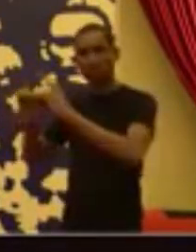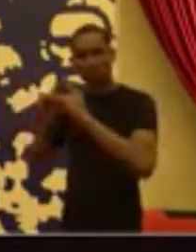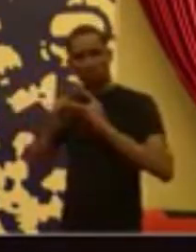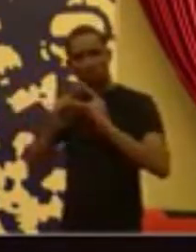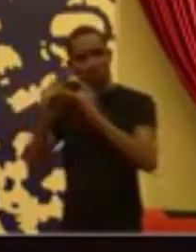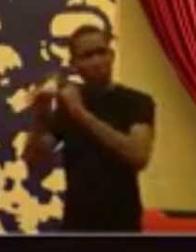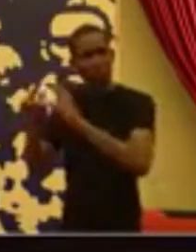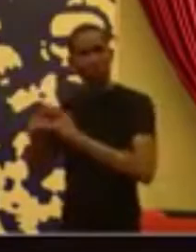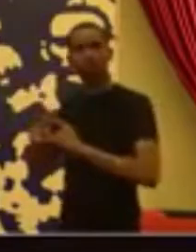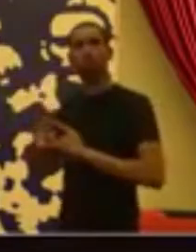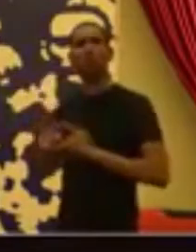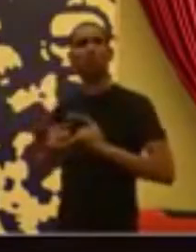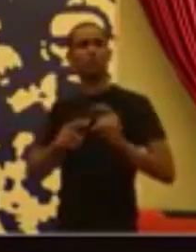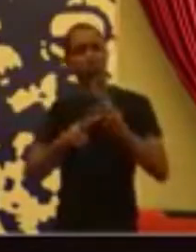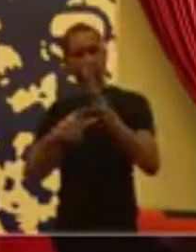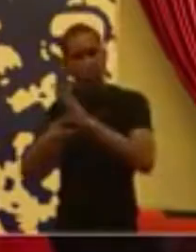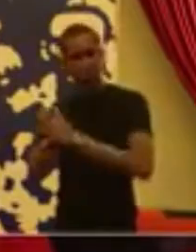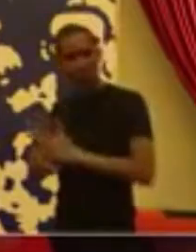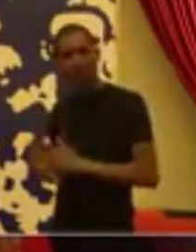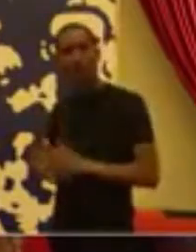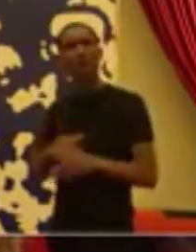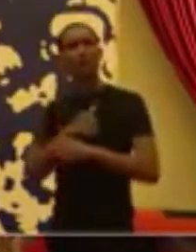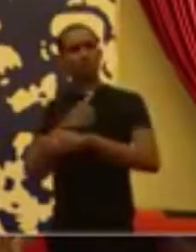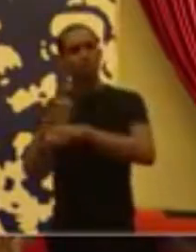profissionais, sindicais.